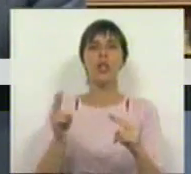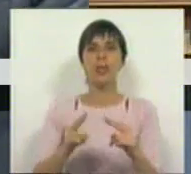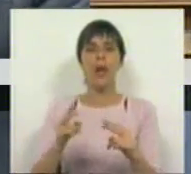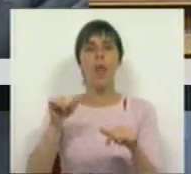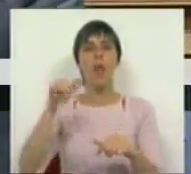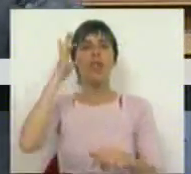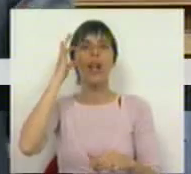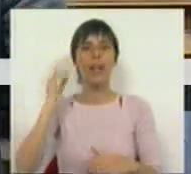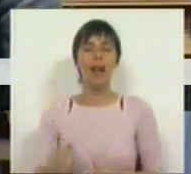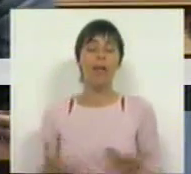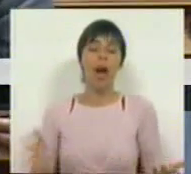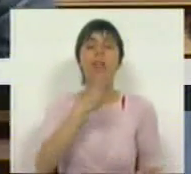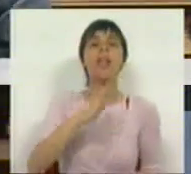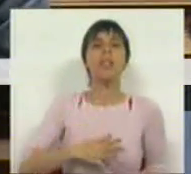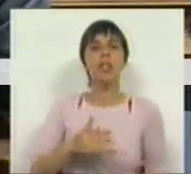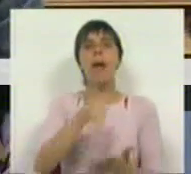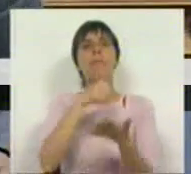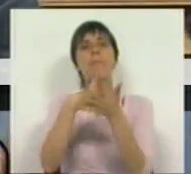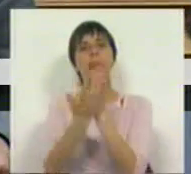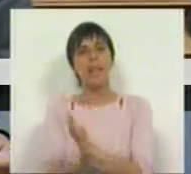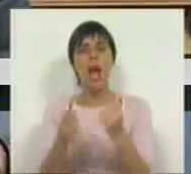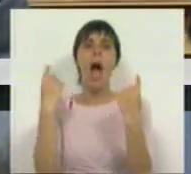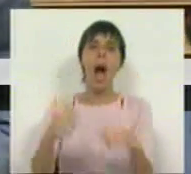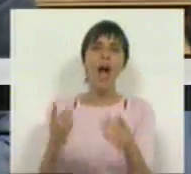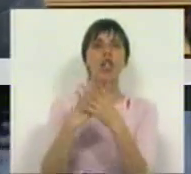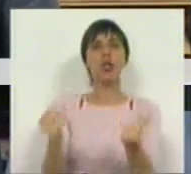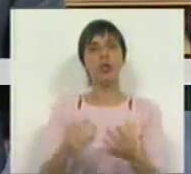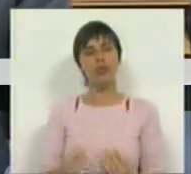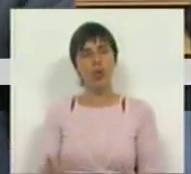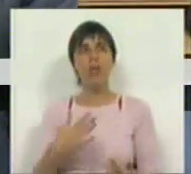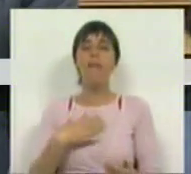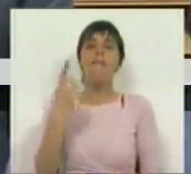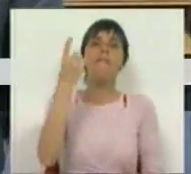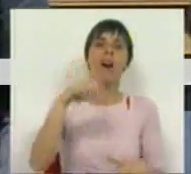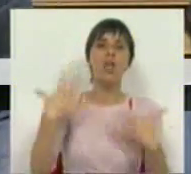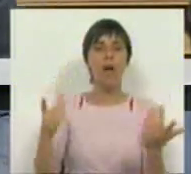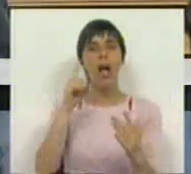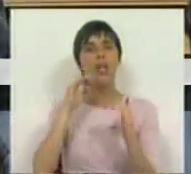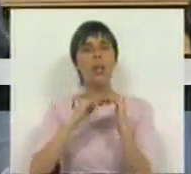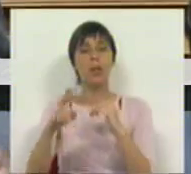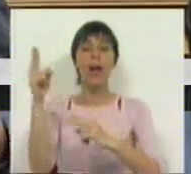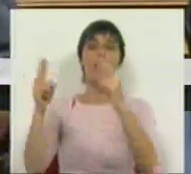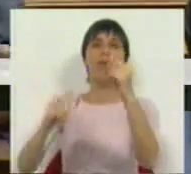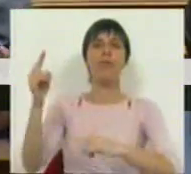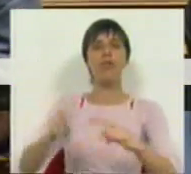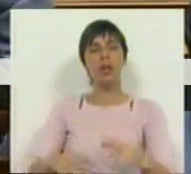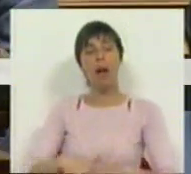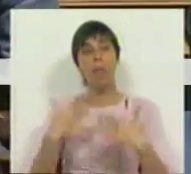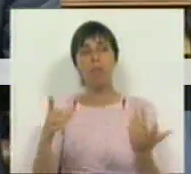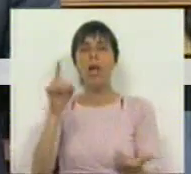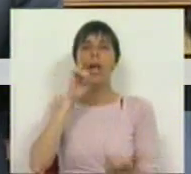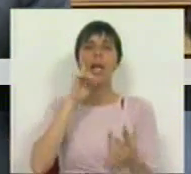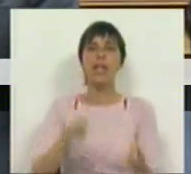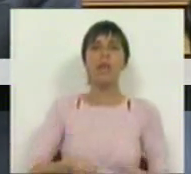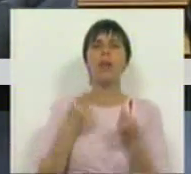ao longo da tarde. Diz-nos que há medidas, que há soluções, que nos faz falta uma estabilidade fiscal para garantir